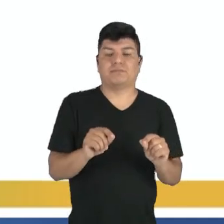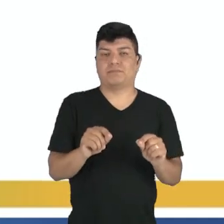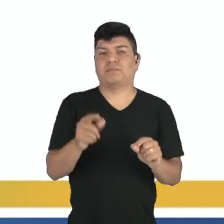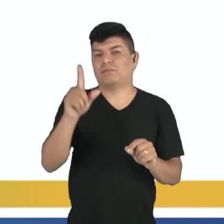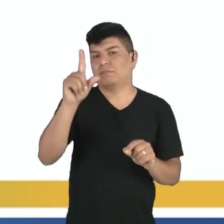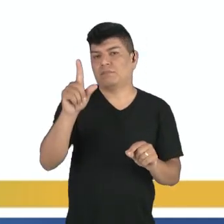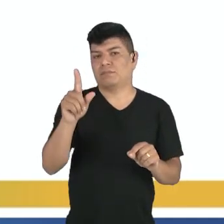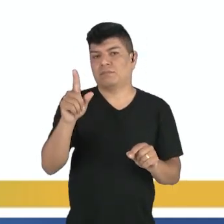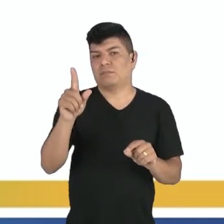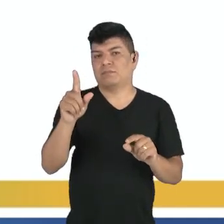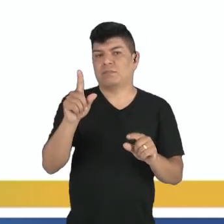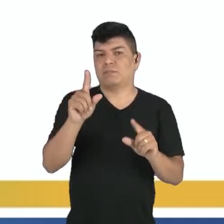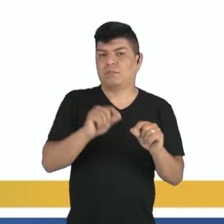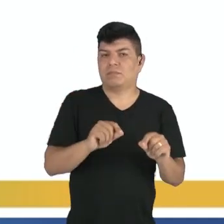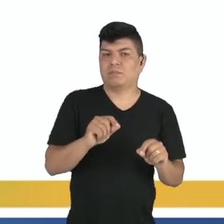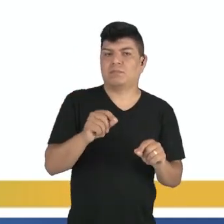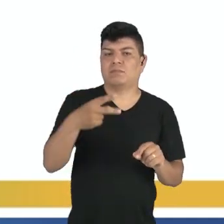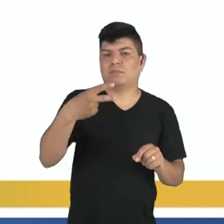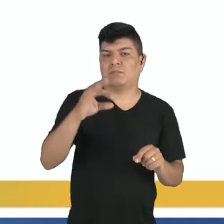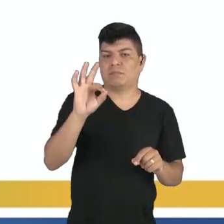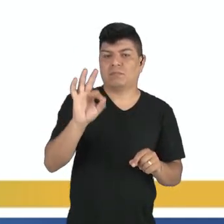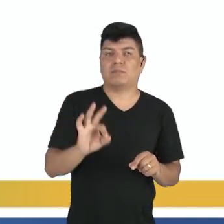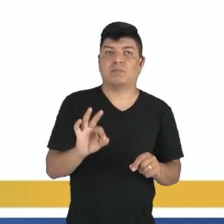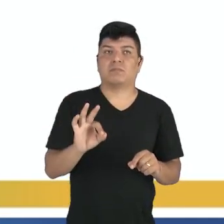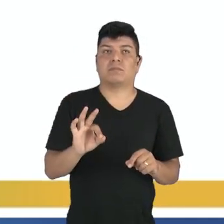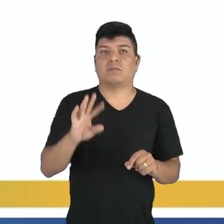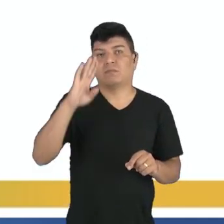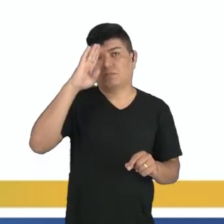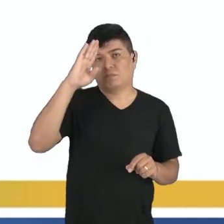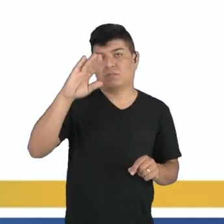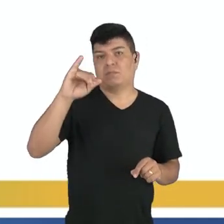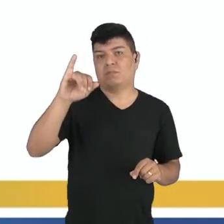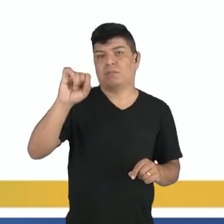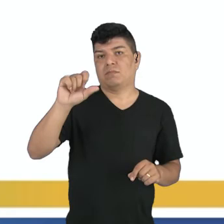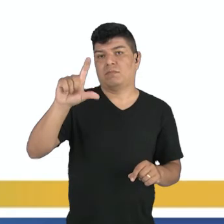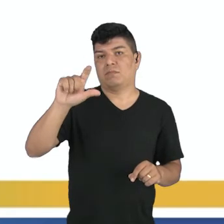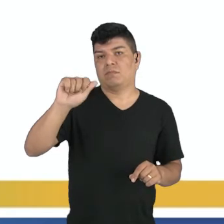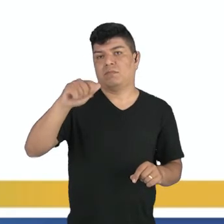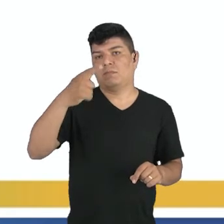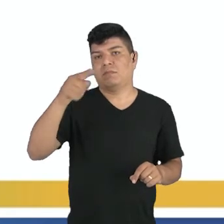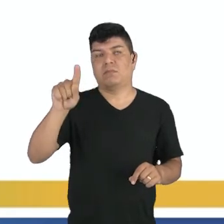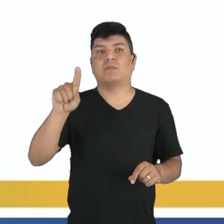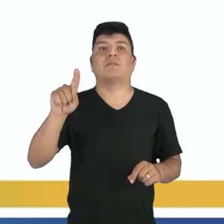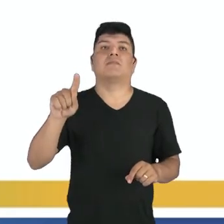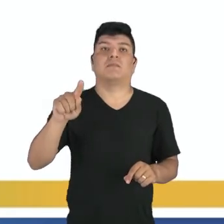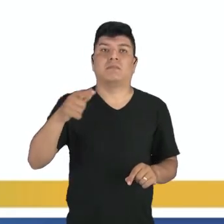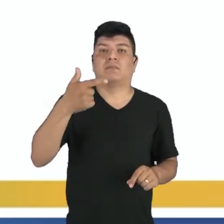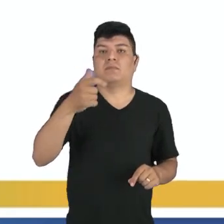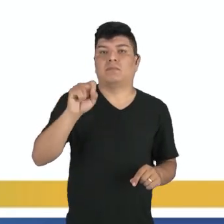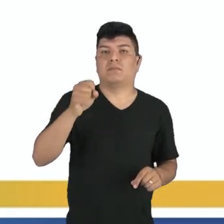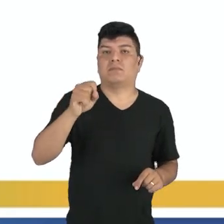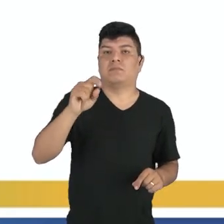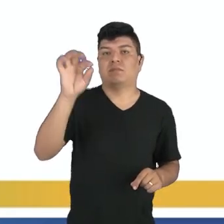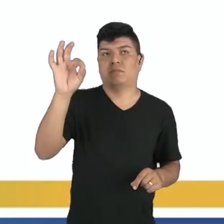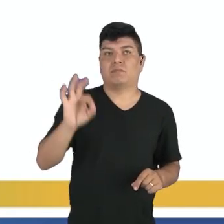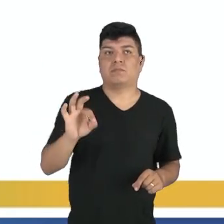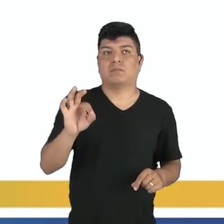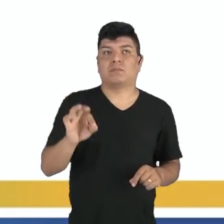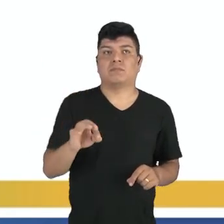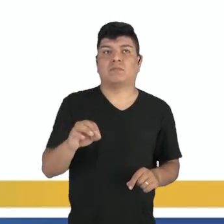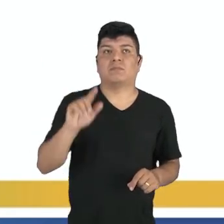menos de dois por cento o E aí é a principal religião com 28,1 por cento o